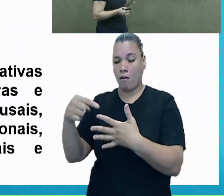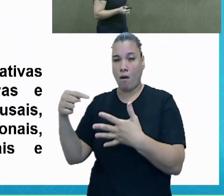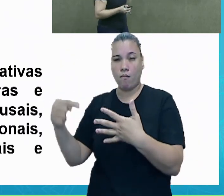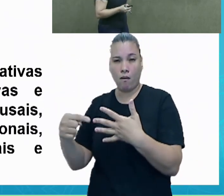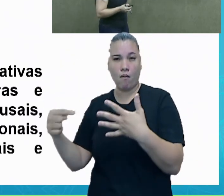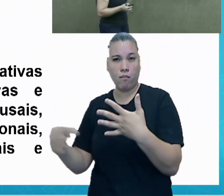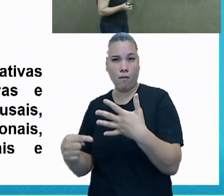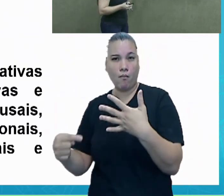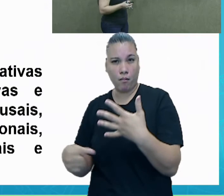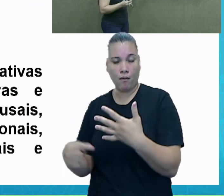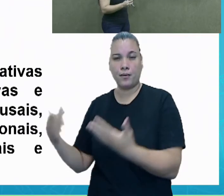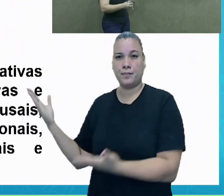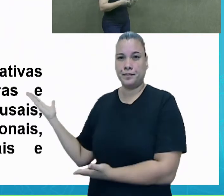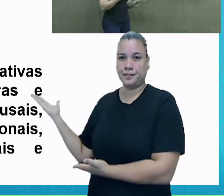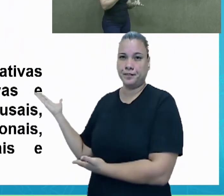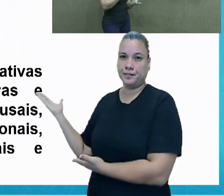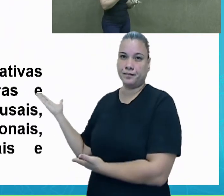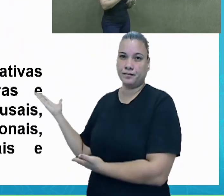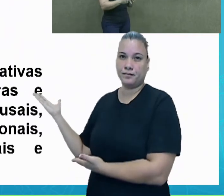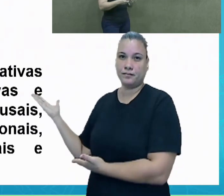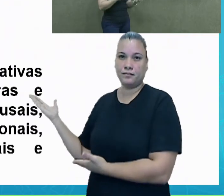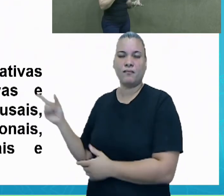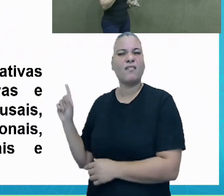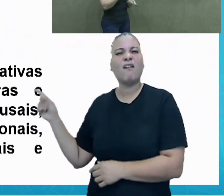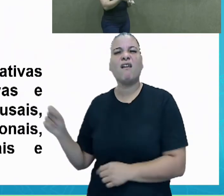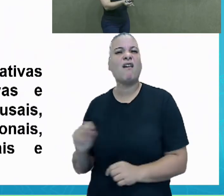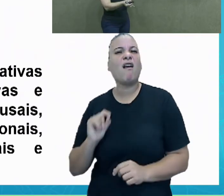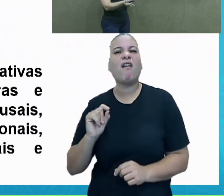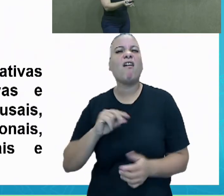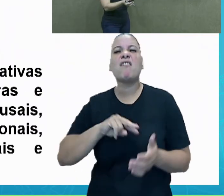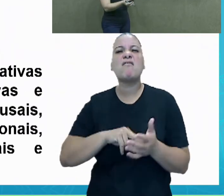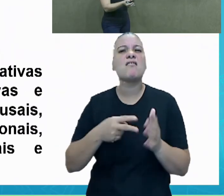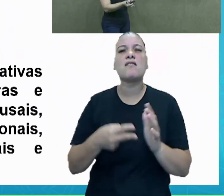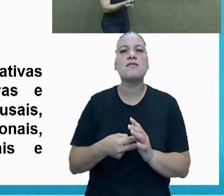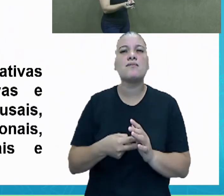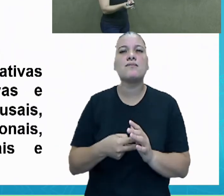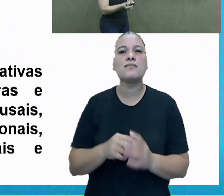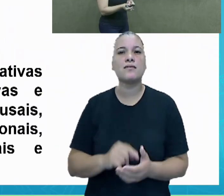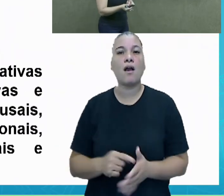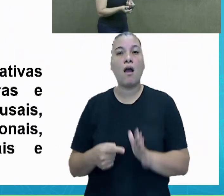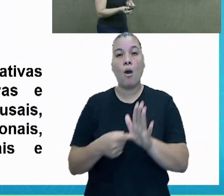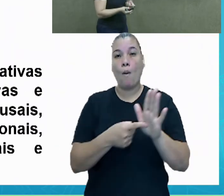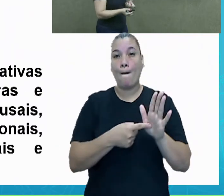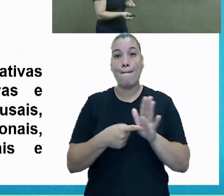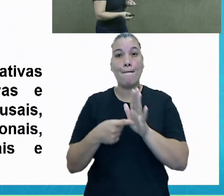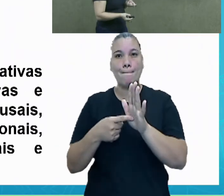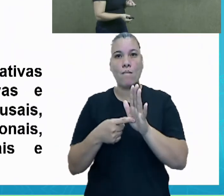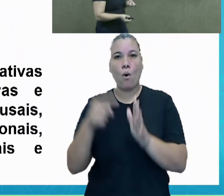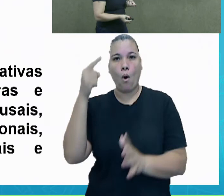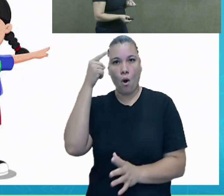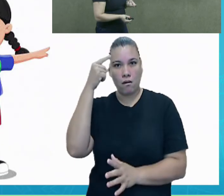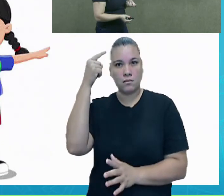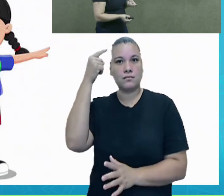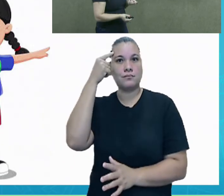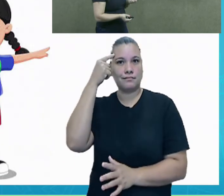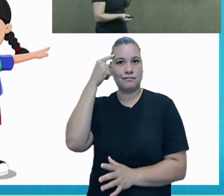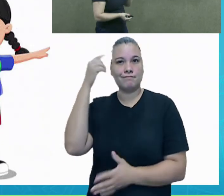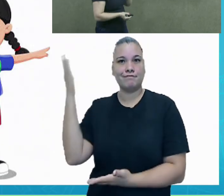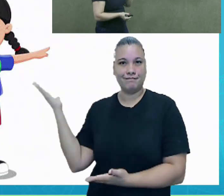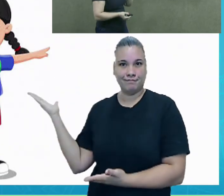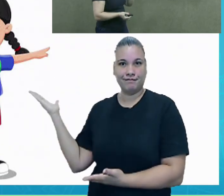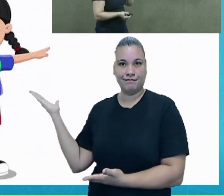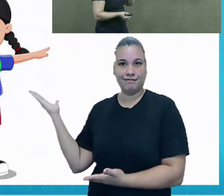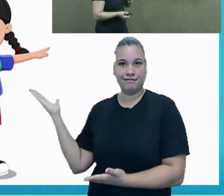conclusivas. O que significa isso? Vai expressar, vai indicar uma intenção ali na frase. Agora eu falo